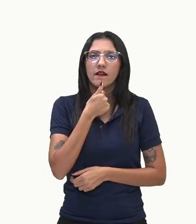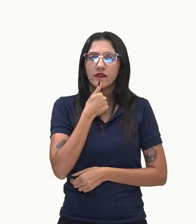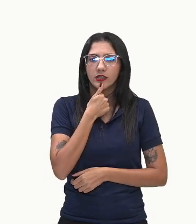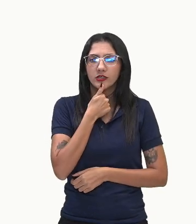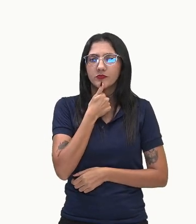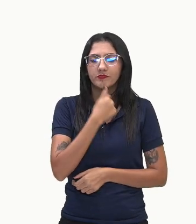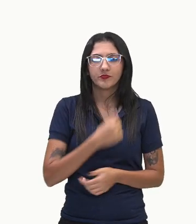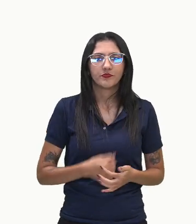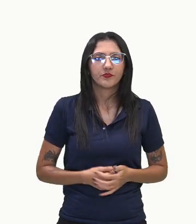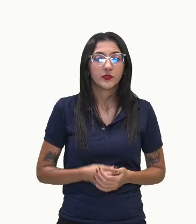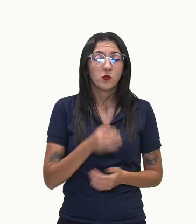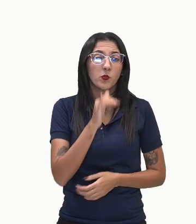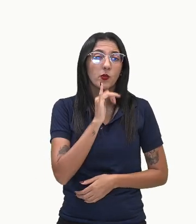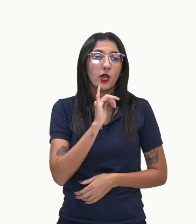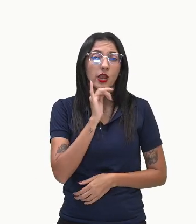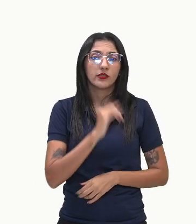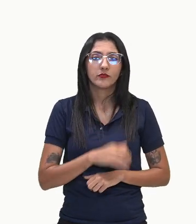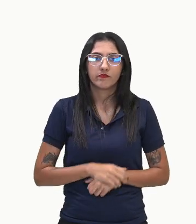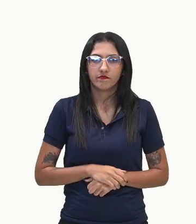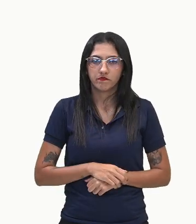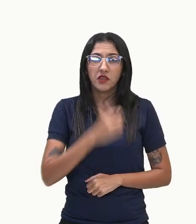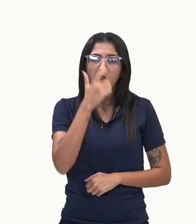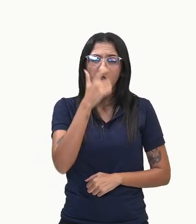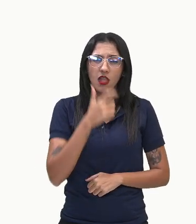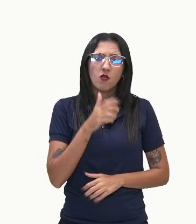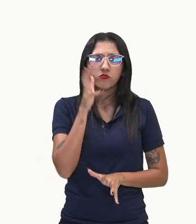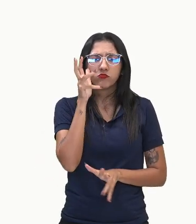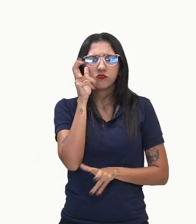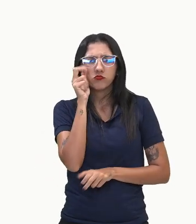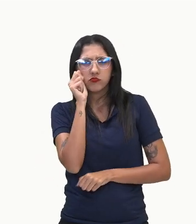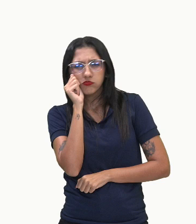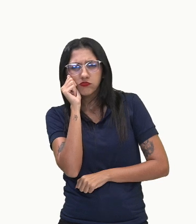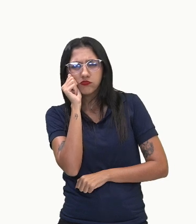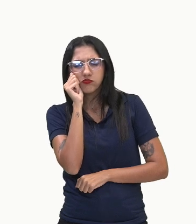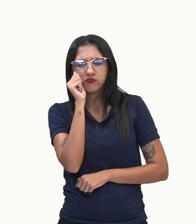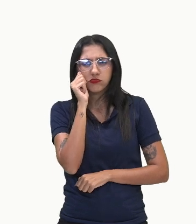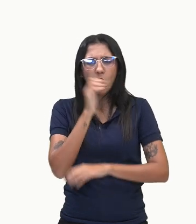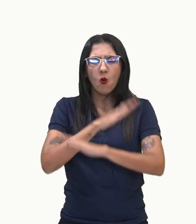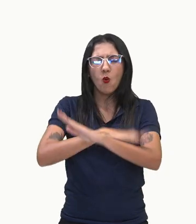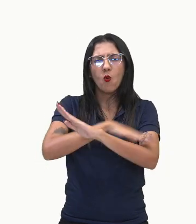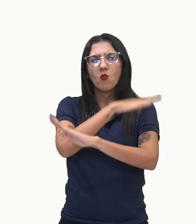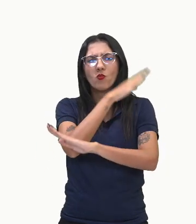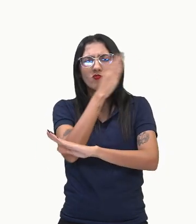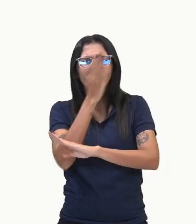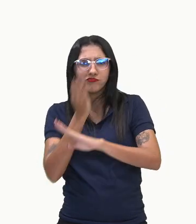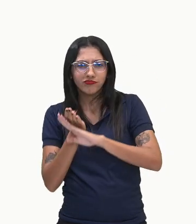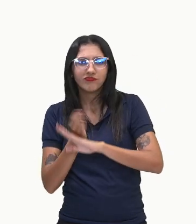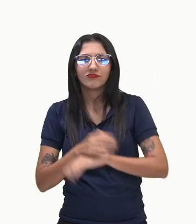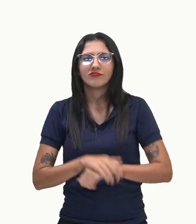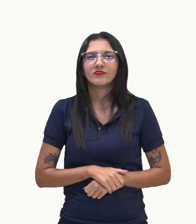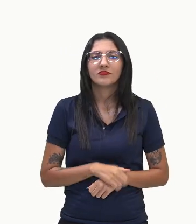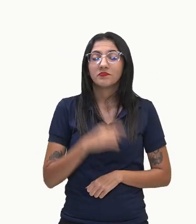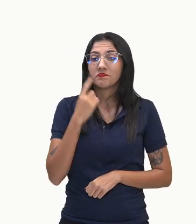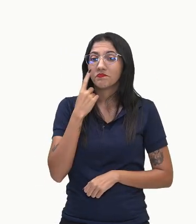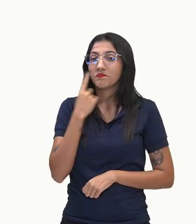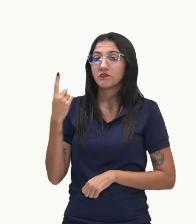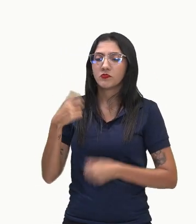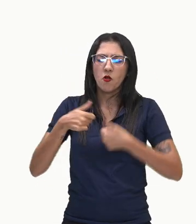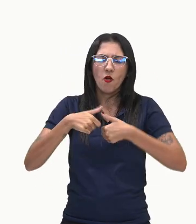Por exemplo, eu dormirei o dia todo, se for preciso. Ficarei